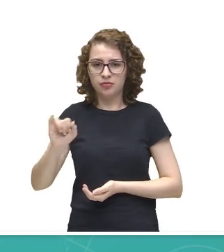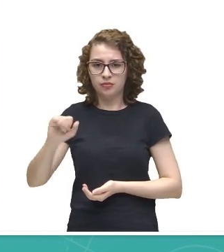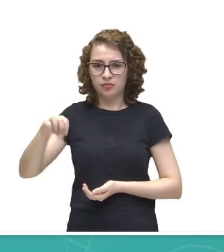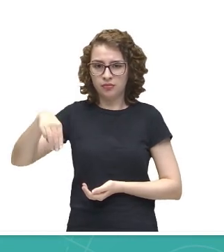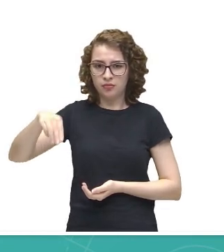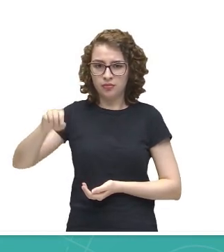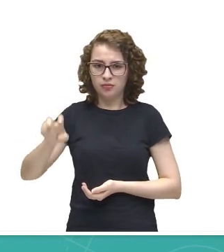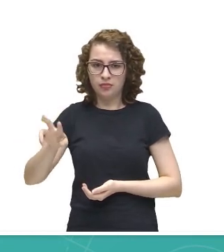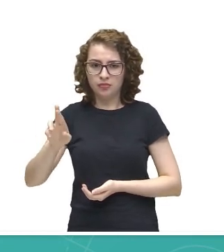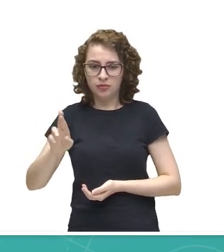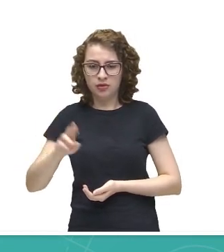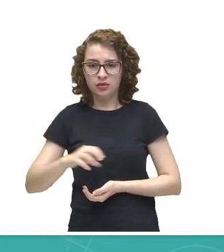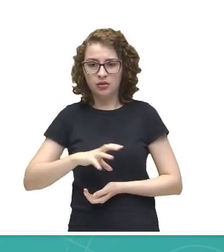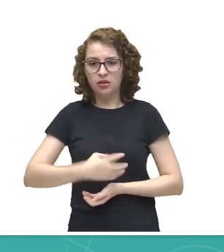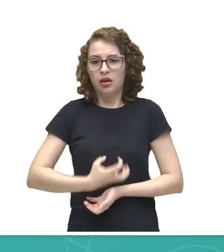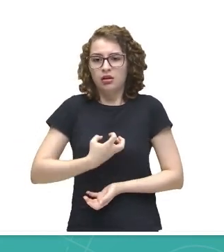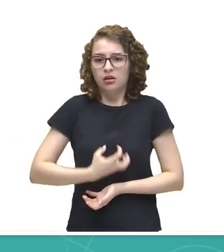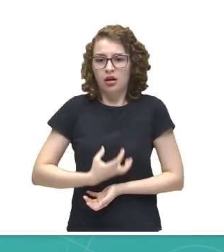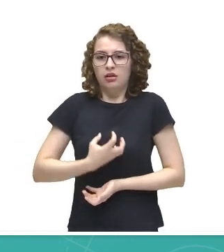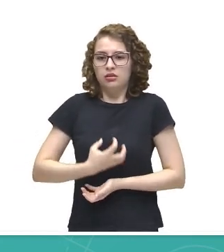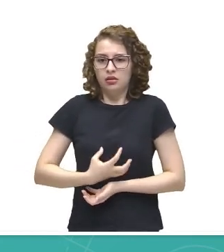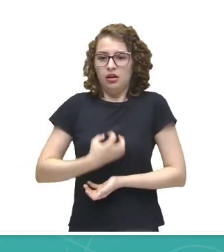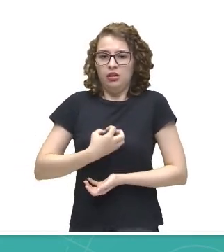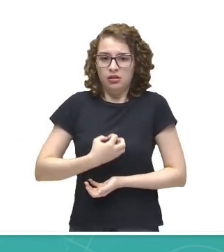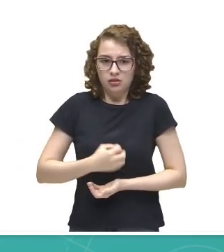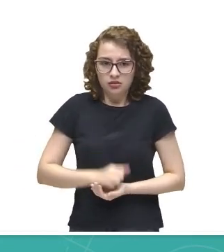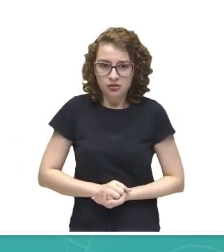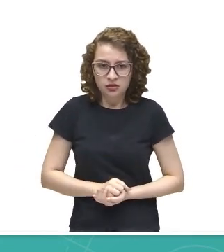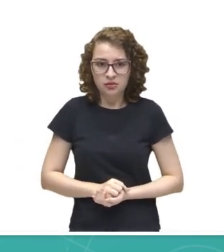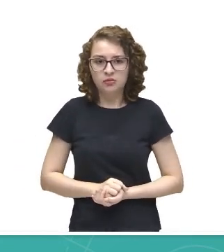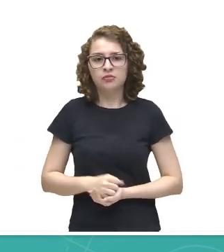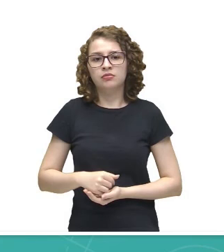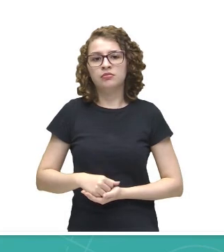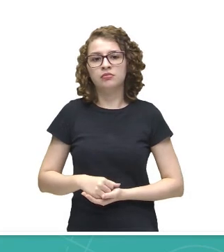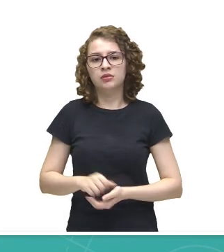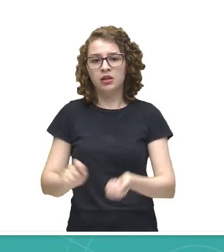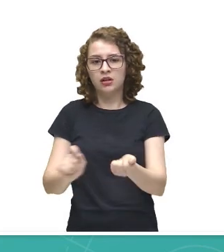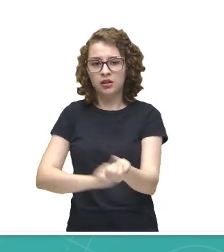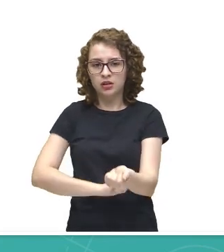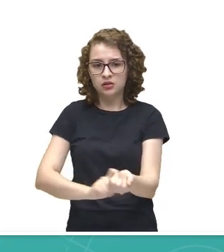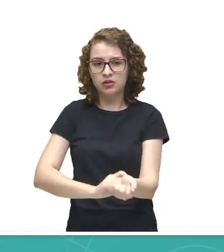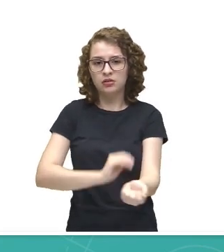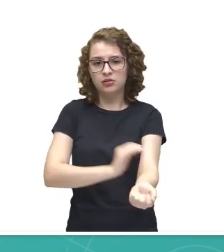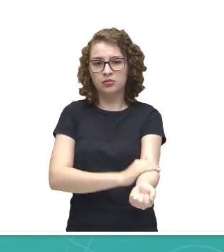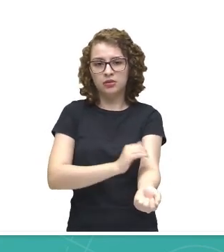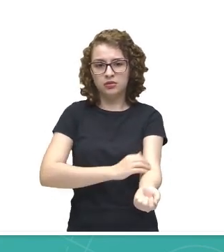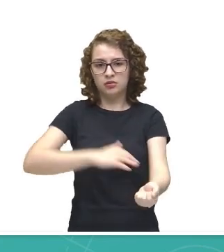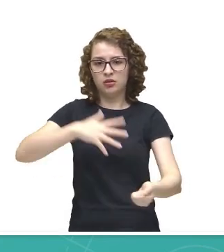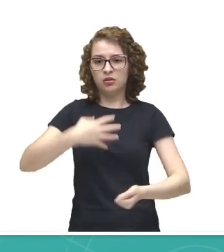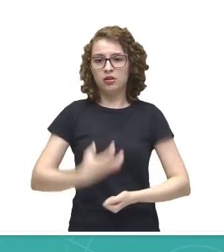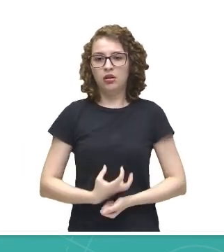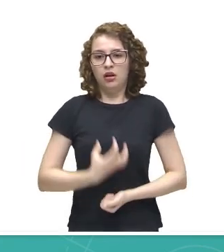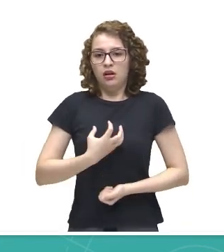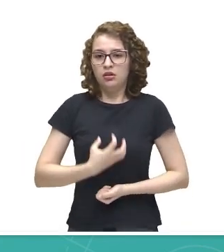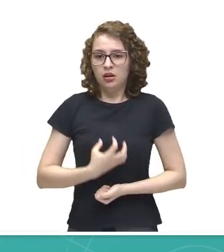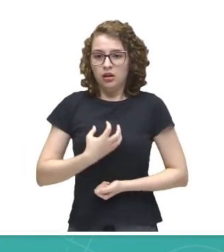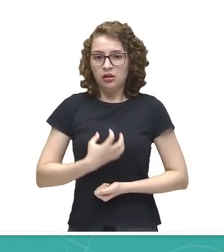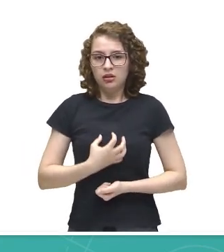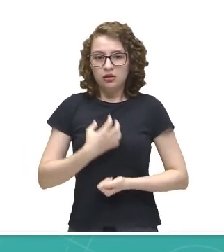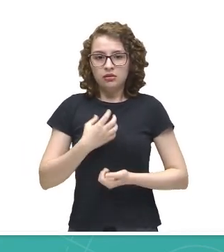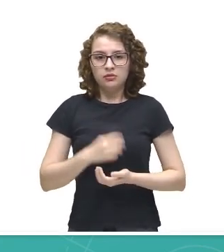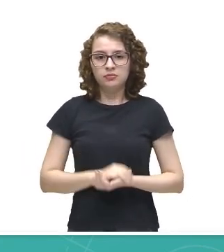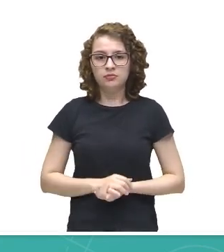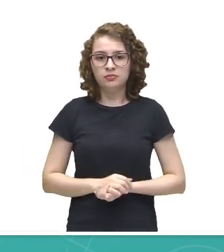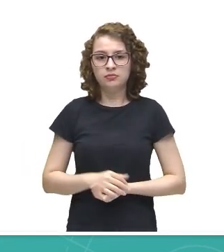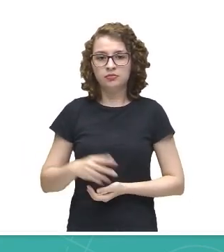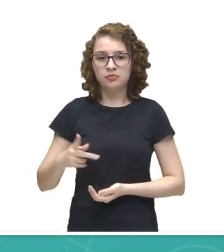e a ansiedade. Então, essas aí são algumas das patologias que podem surgir nesse